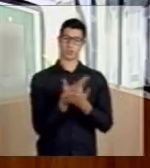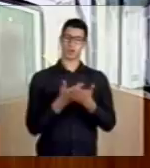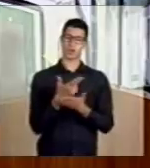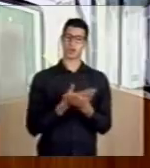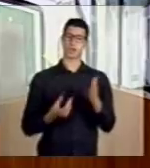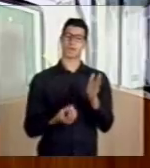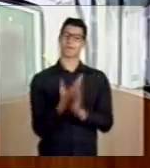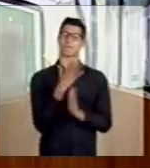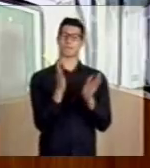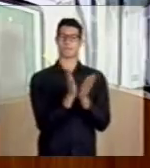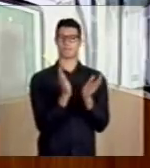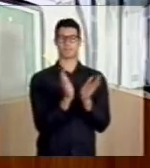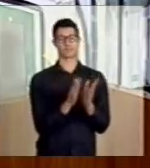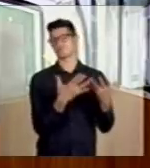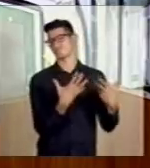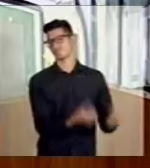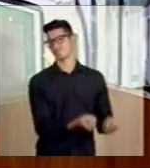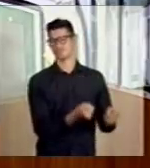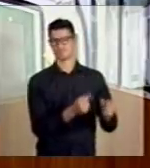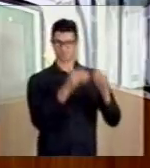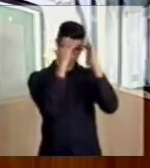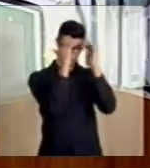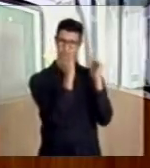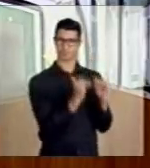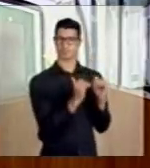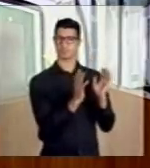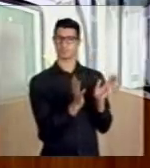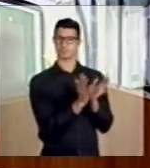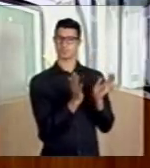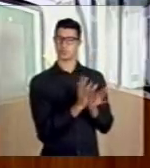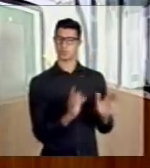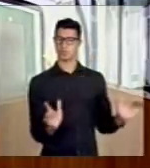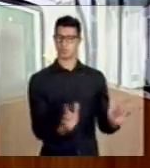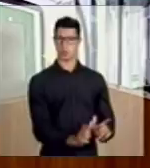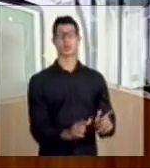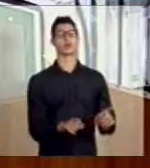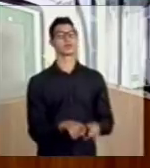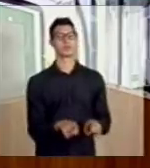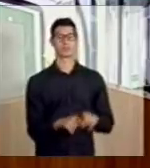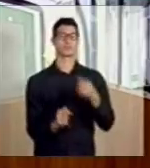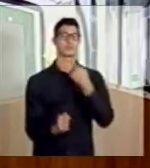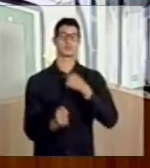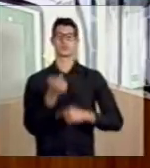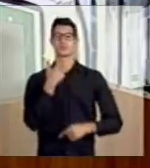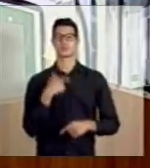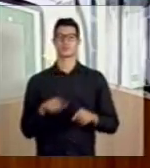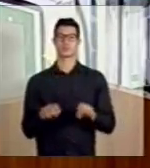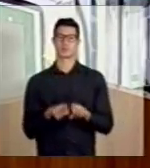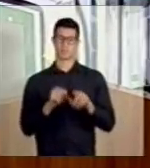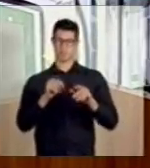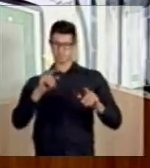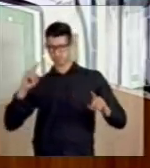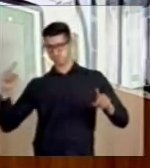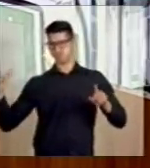por gerar um quadro de inaceitável submissão de grupos minoritários à vontade hegemônica